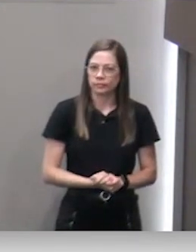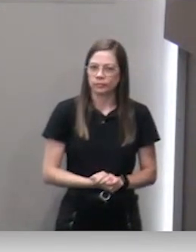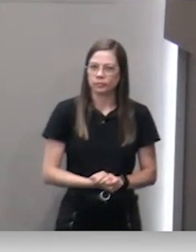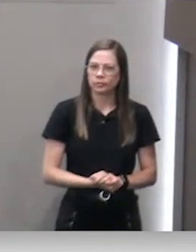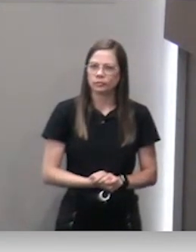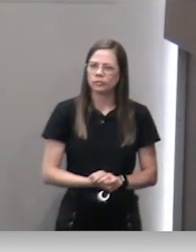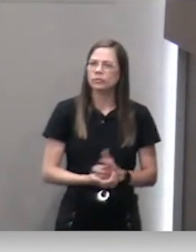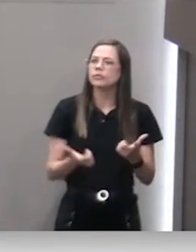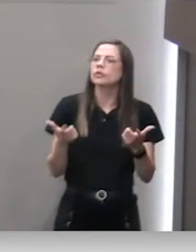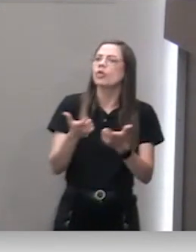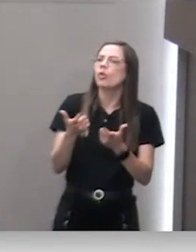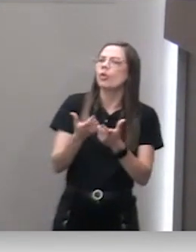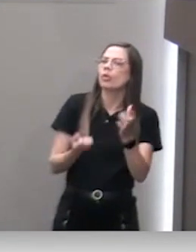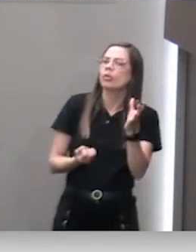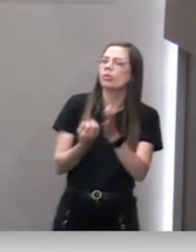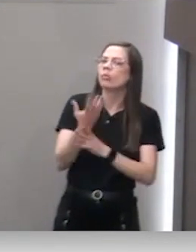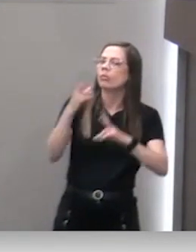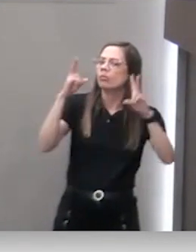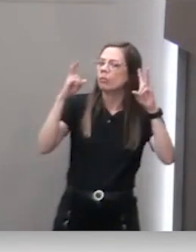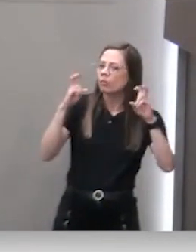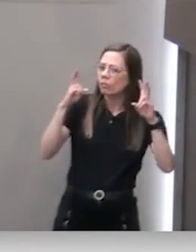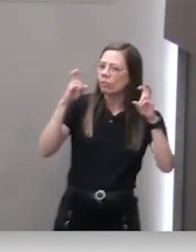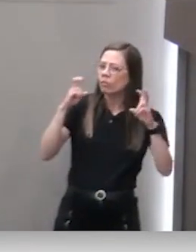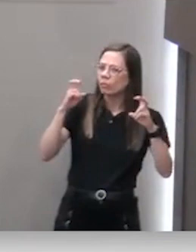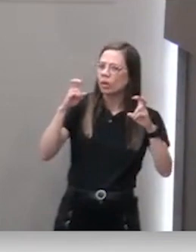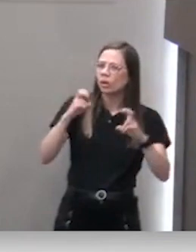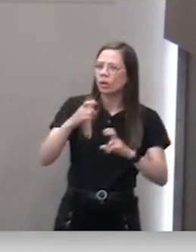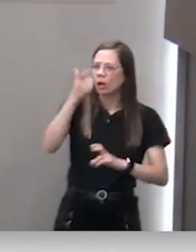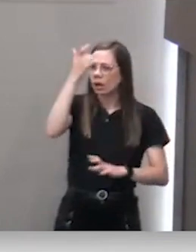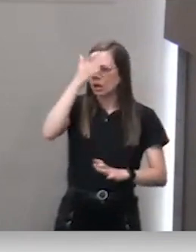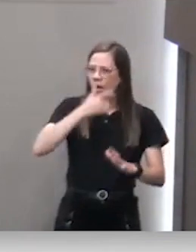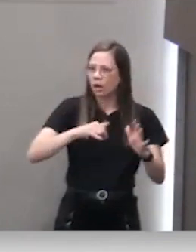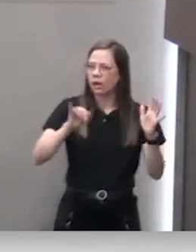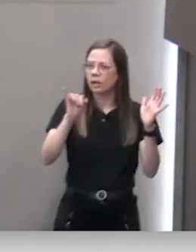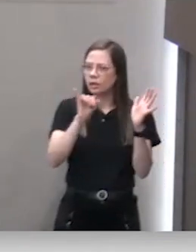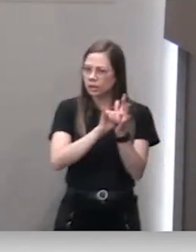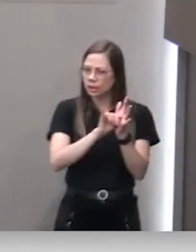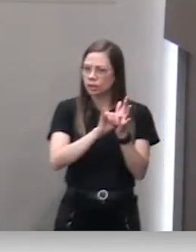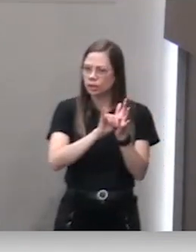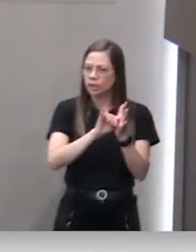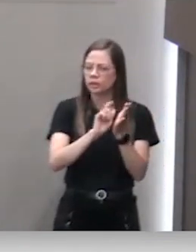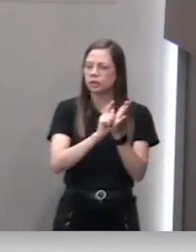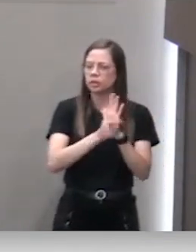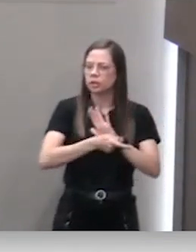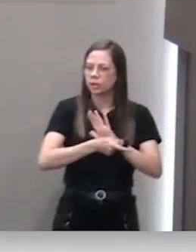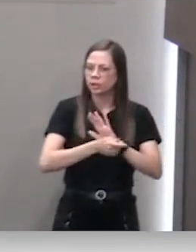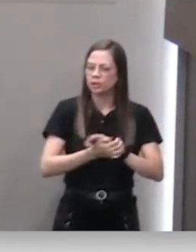De onde surgiu, então, a questão da teoria de gênero? Pode passar.